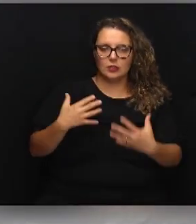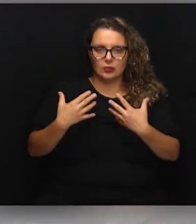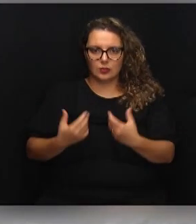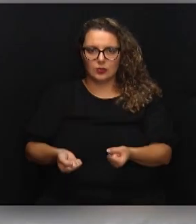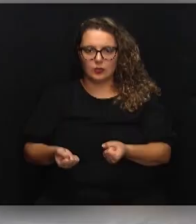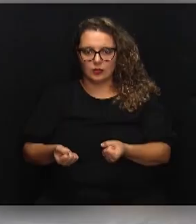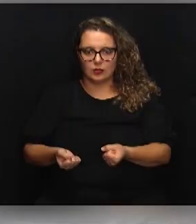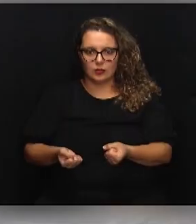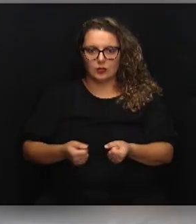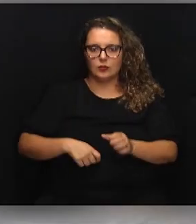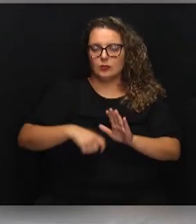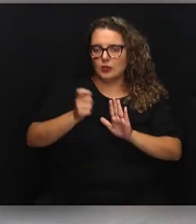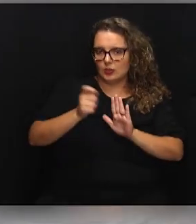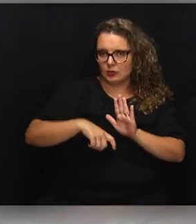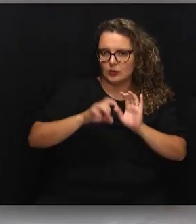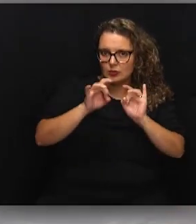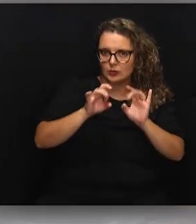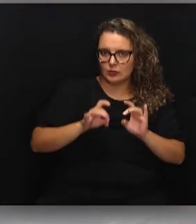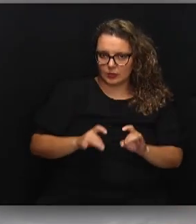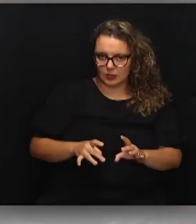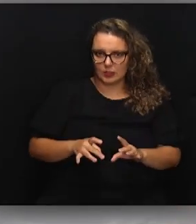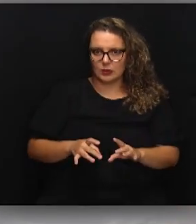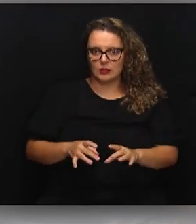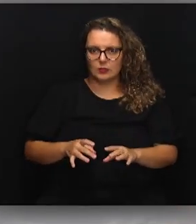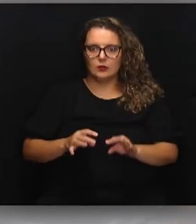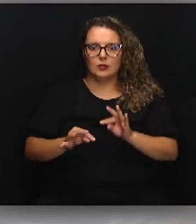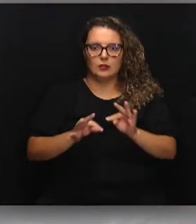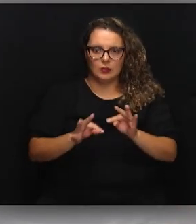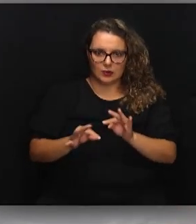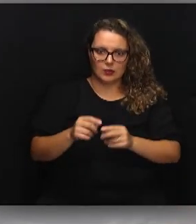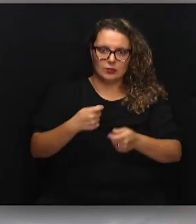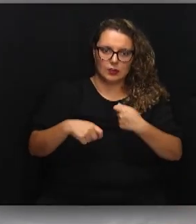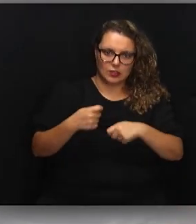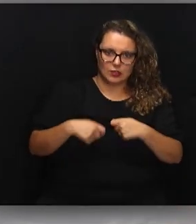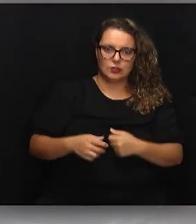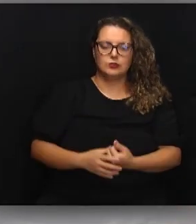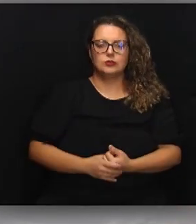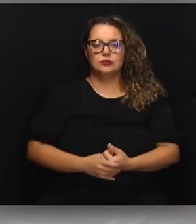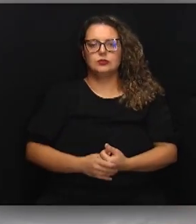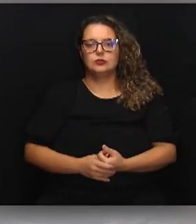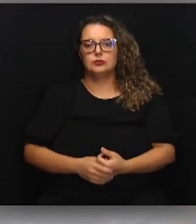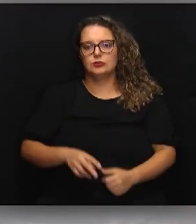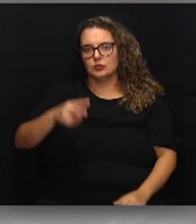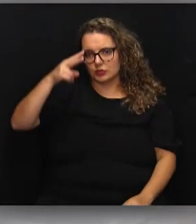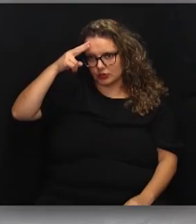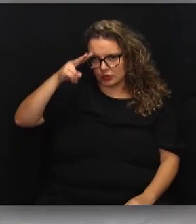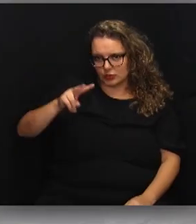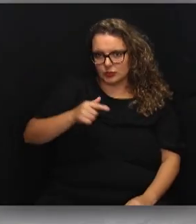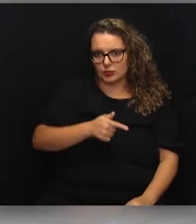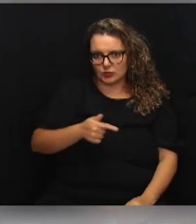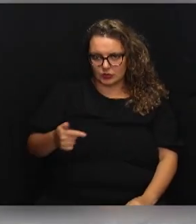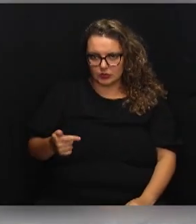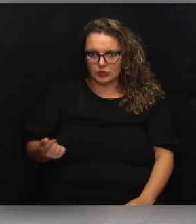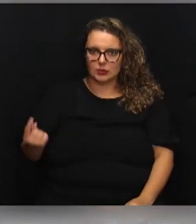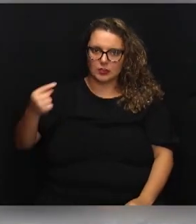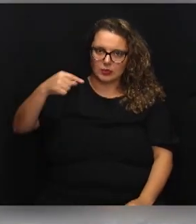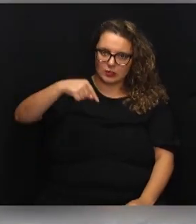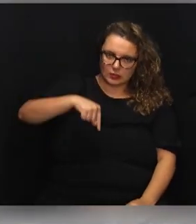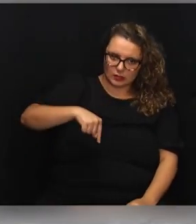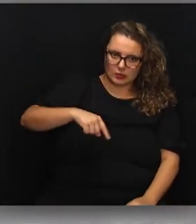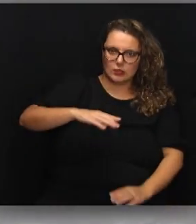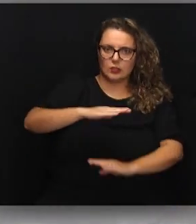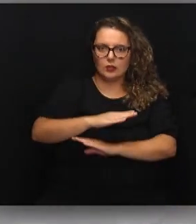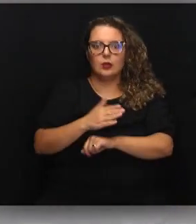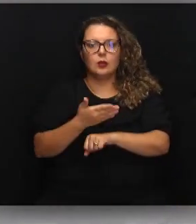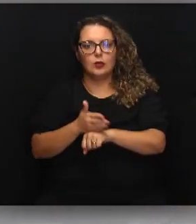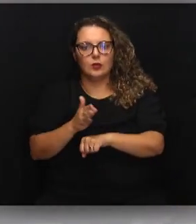uma capacitação específica de técnico em administração, e 2 dias da semana eles virão na Câmara